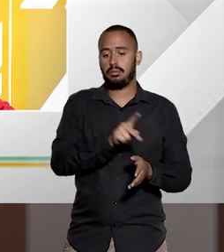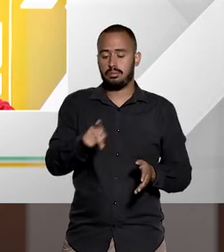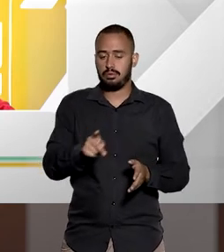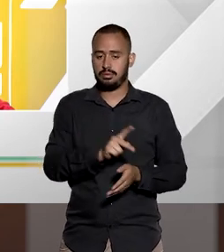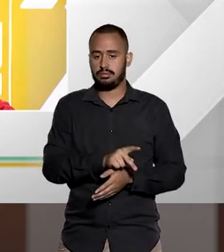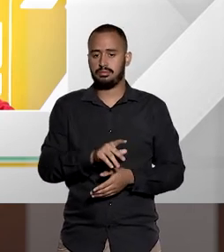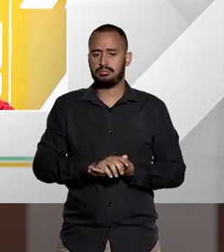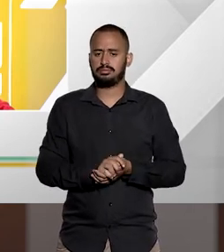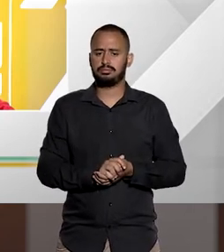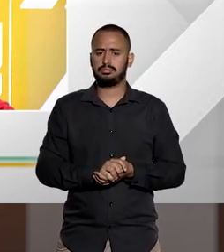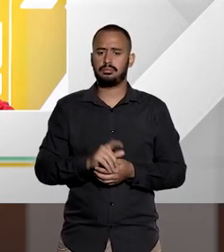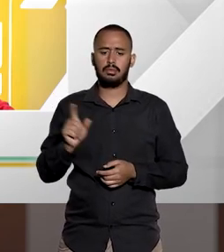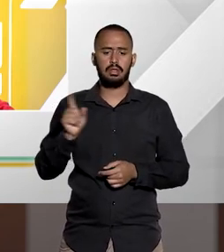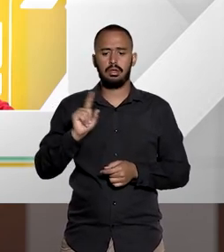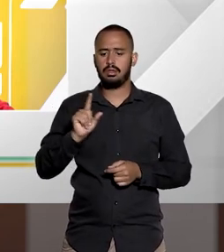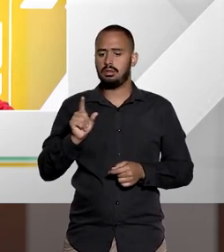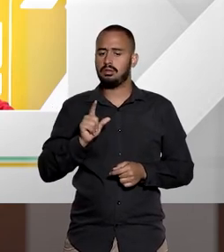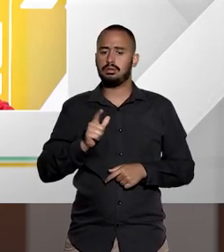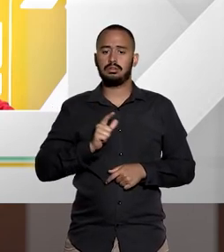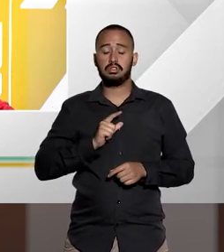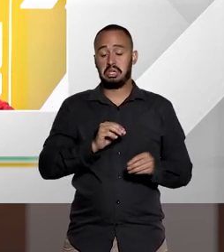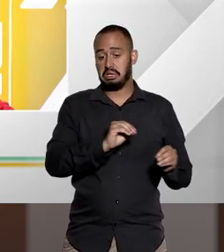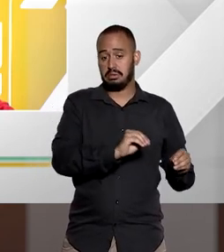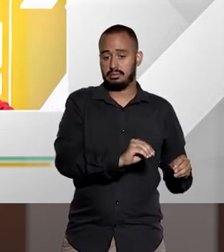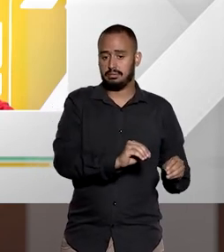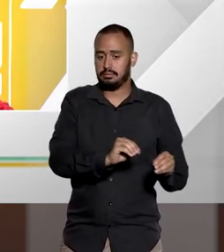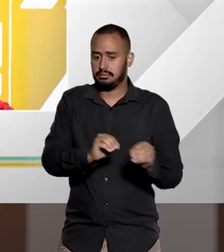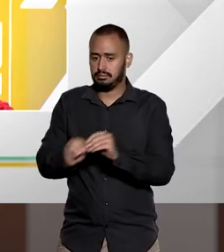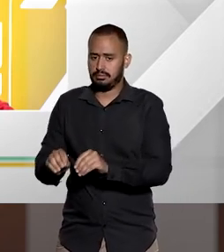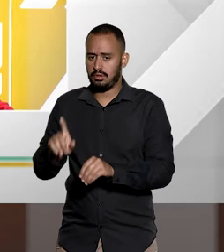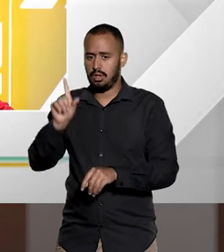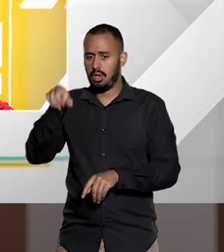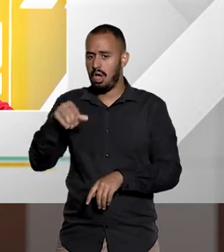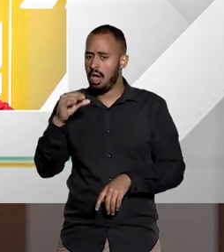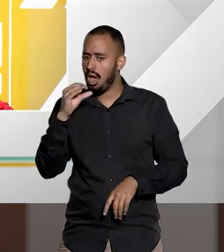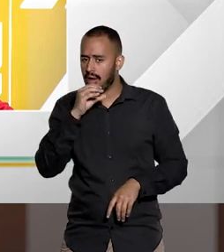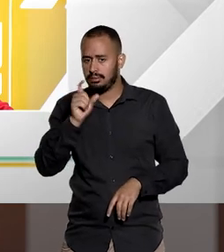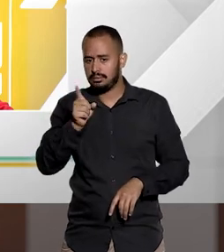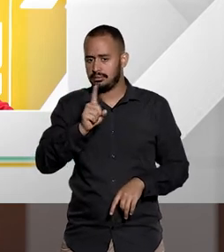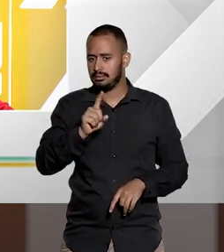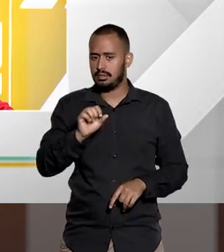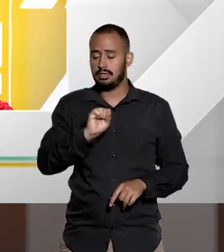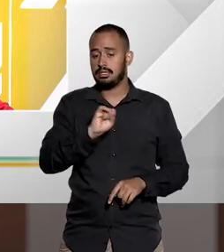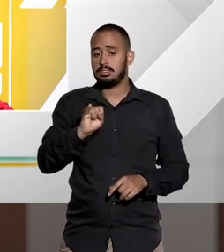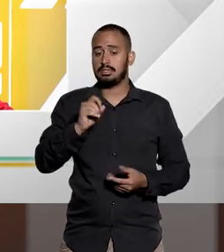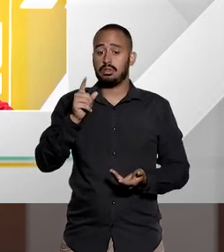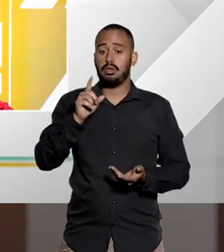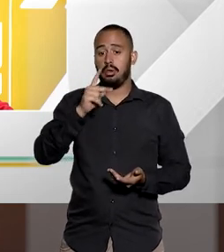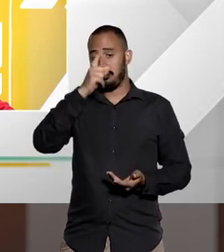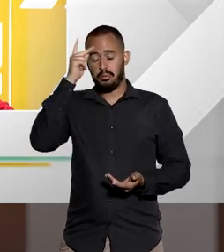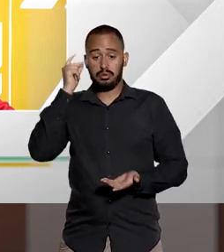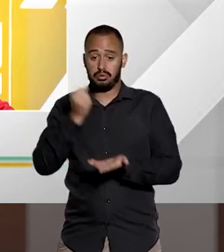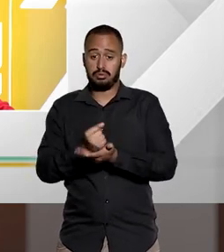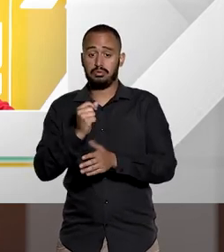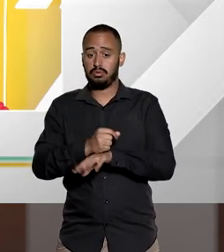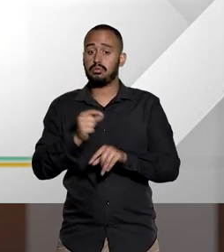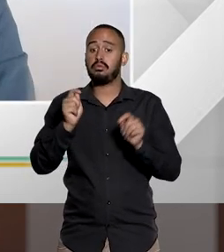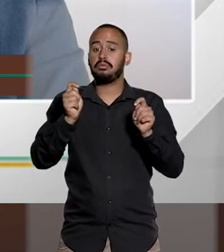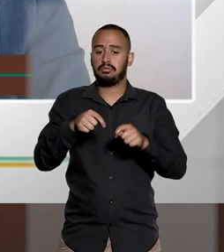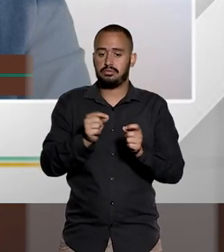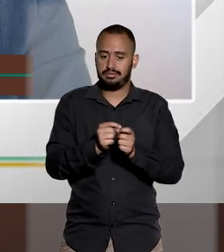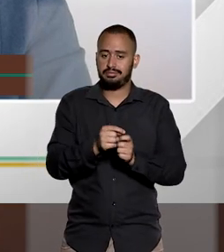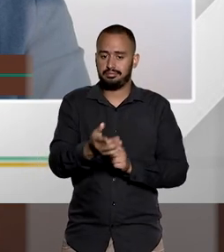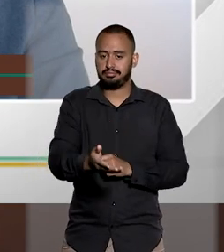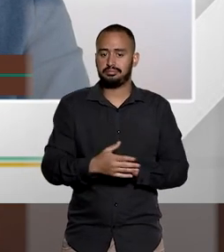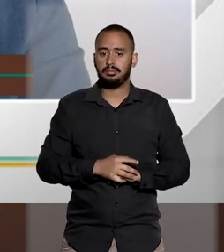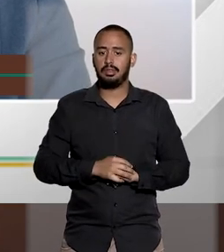Eu entendo que não há transferência automática desses encargos quando eles não são adimplidos por parte da